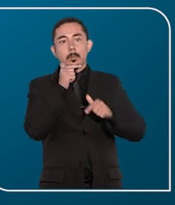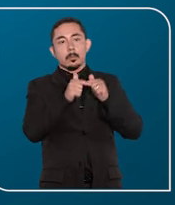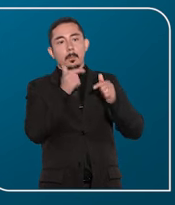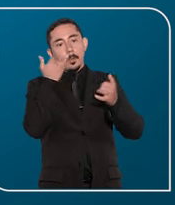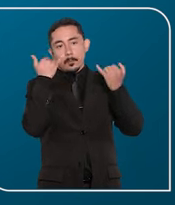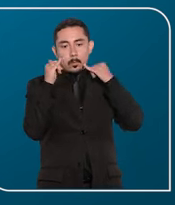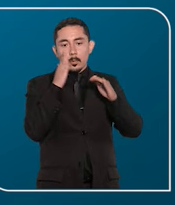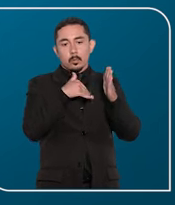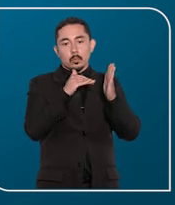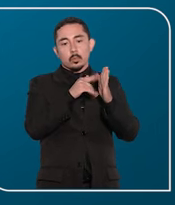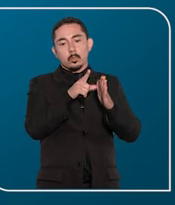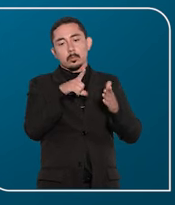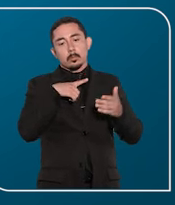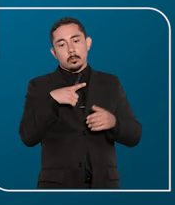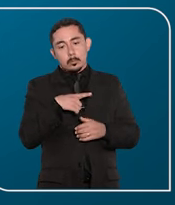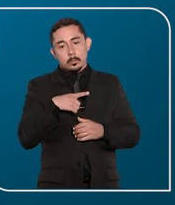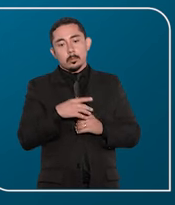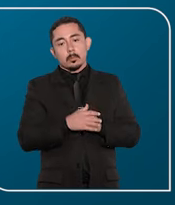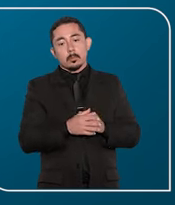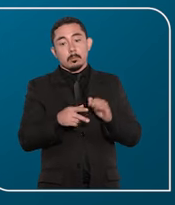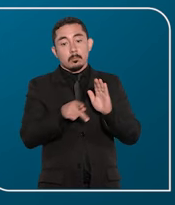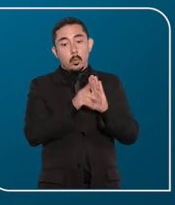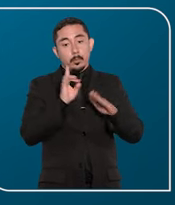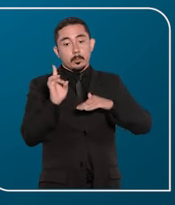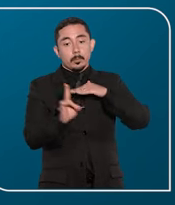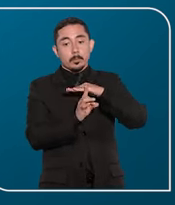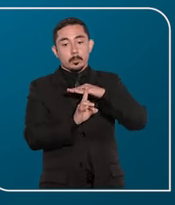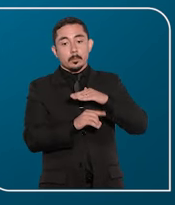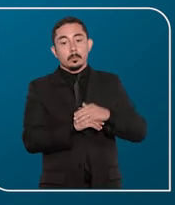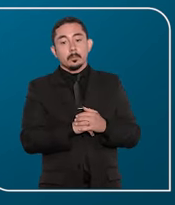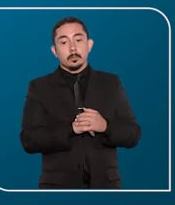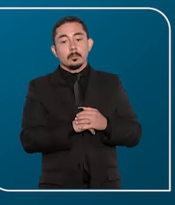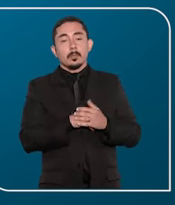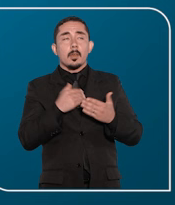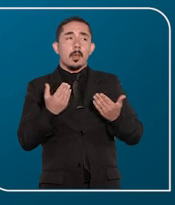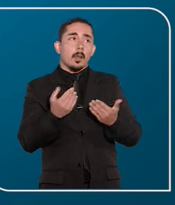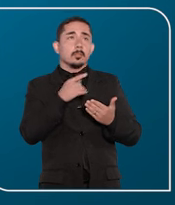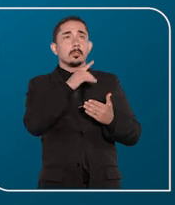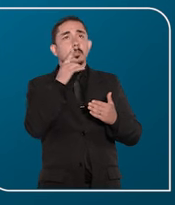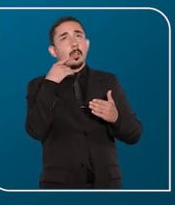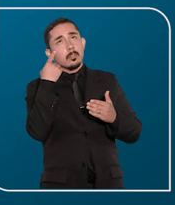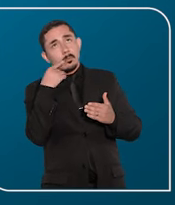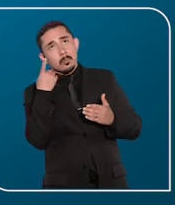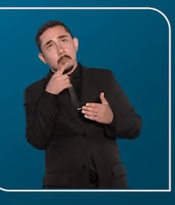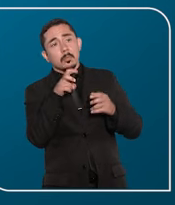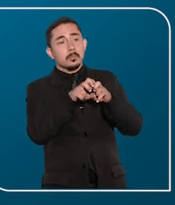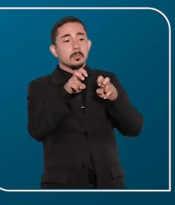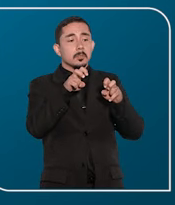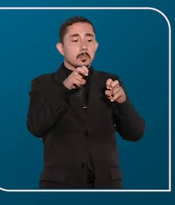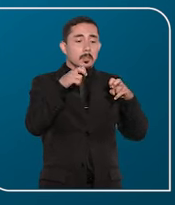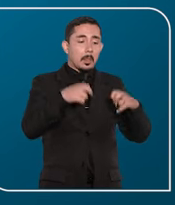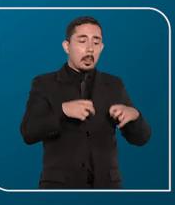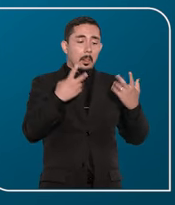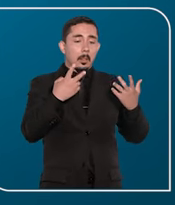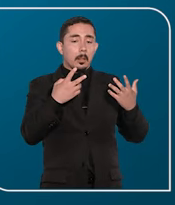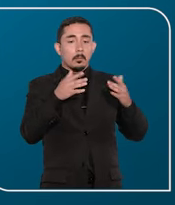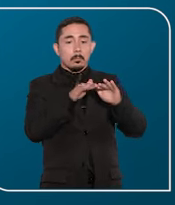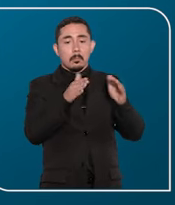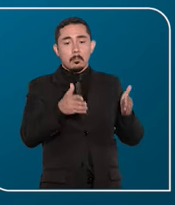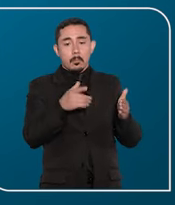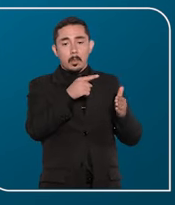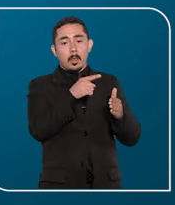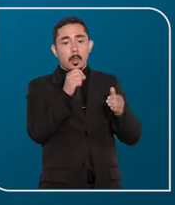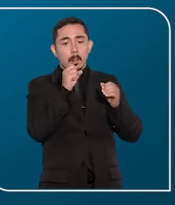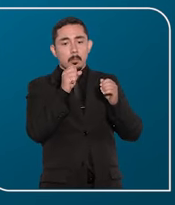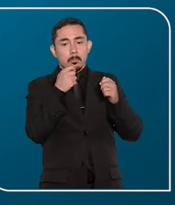informações que ele recebeu do cliente. Não é porque o advogado está sentado numa mesa do bar que alguém chega lá e conta uma história para ele, ele é